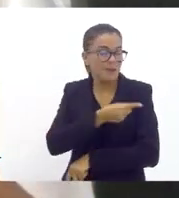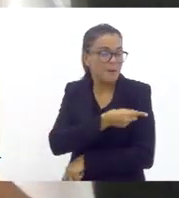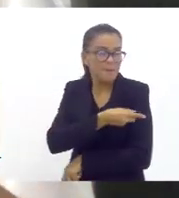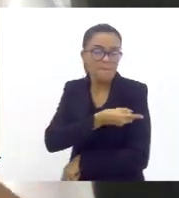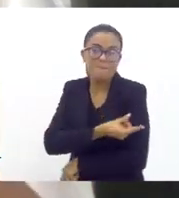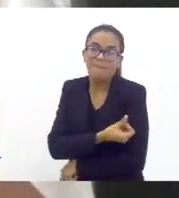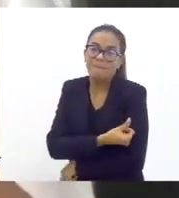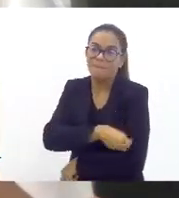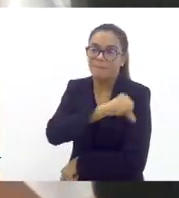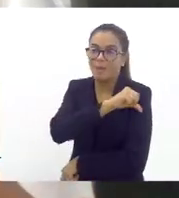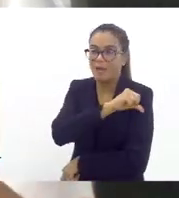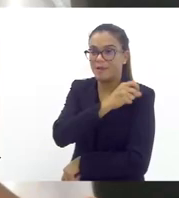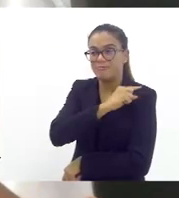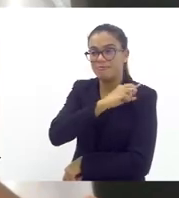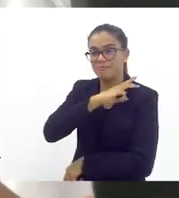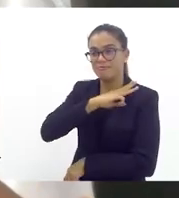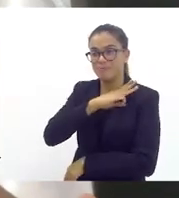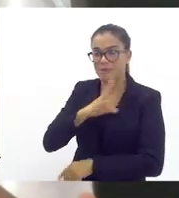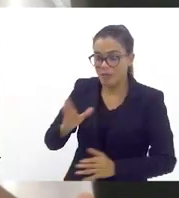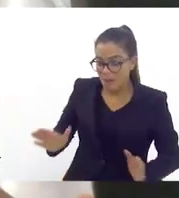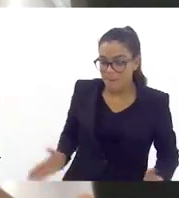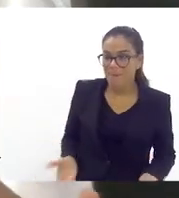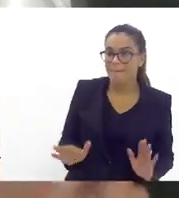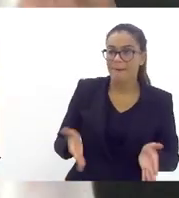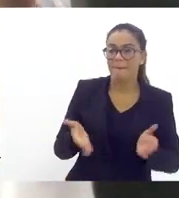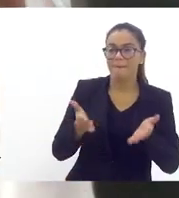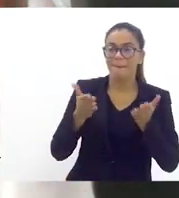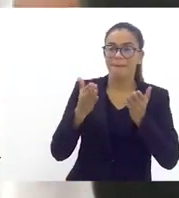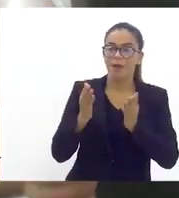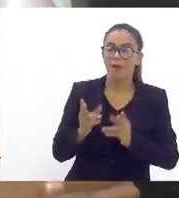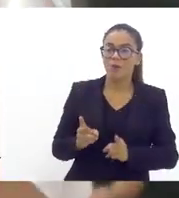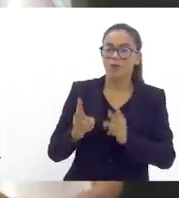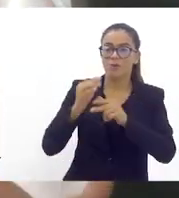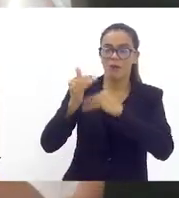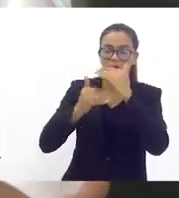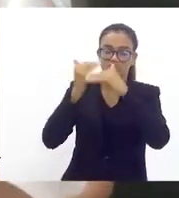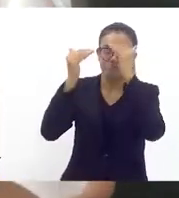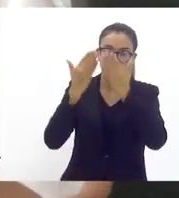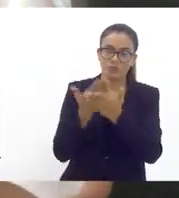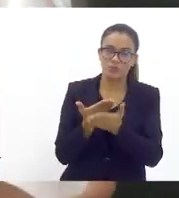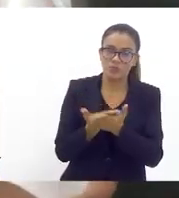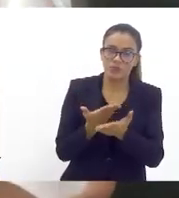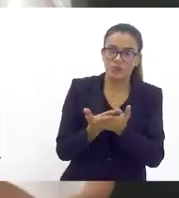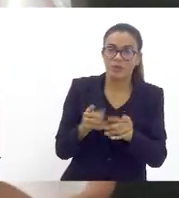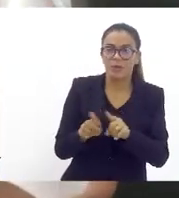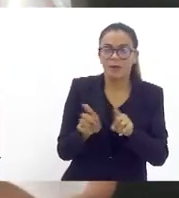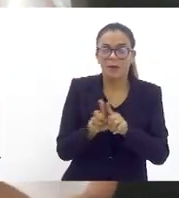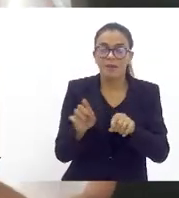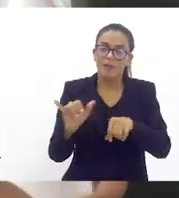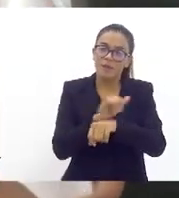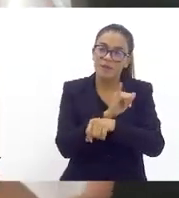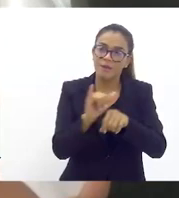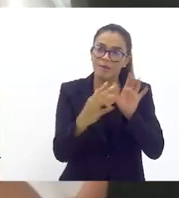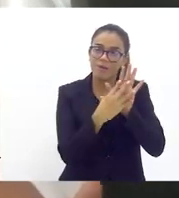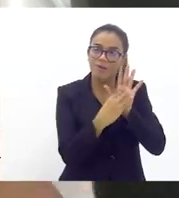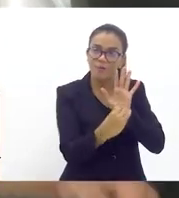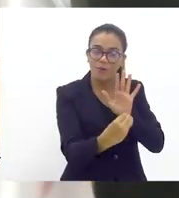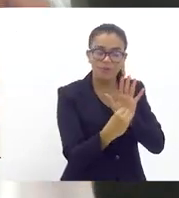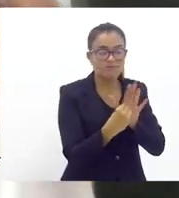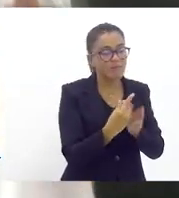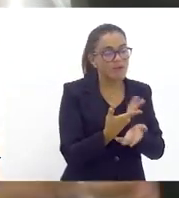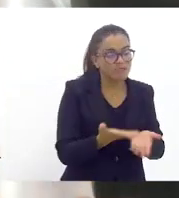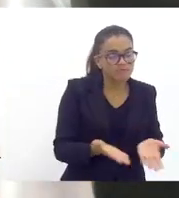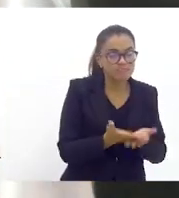além de um impulsionador para a continuidade dos estudos, também um dos motes para que a gente estabeleça, através da